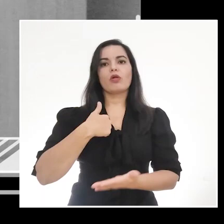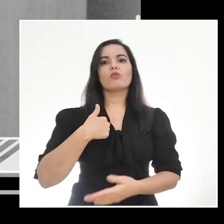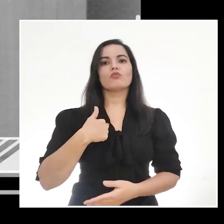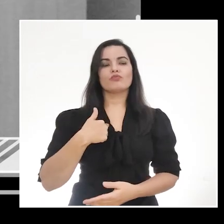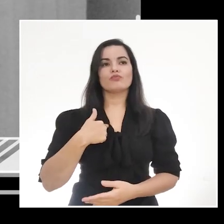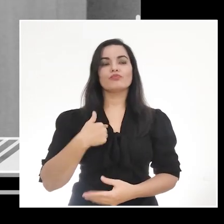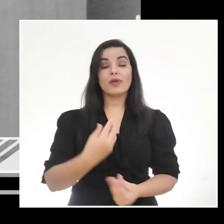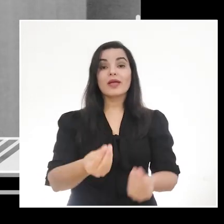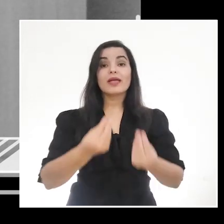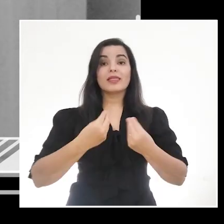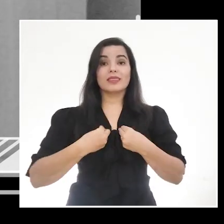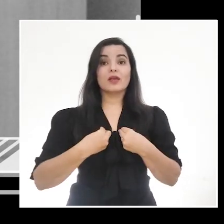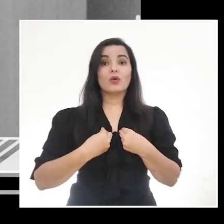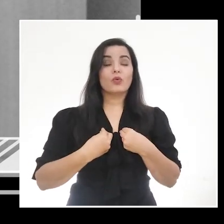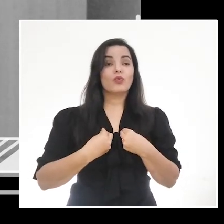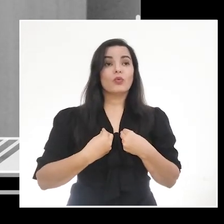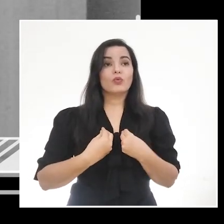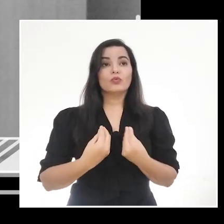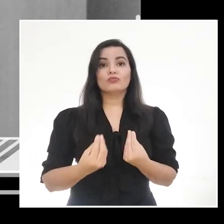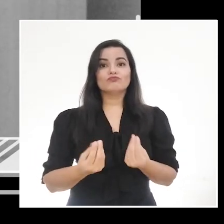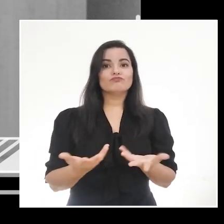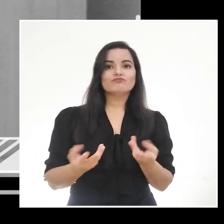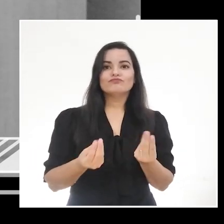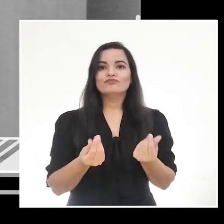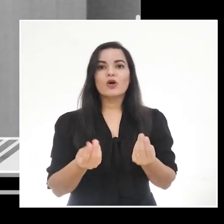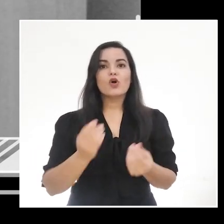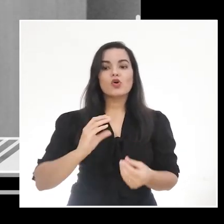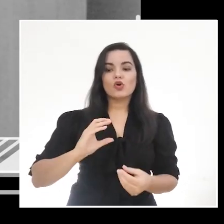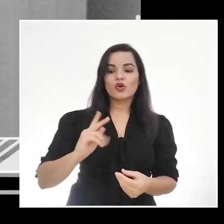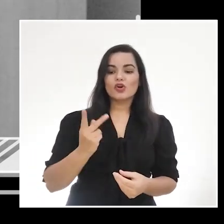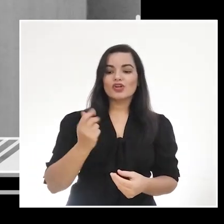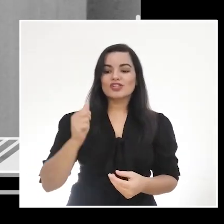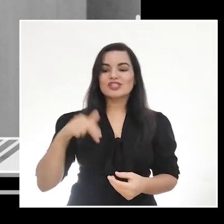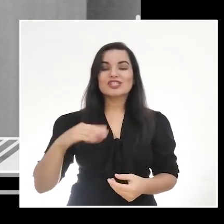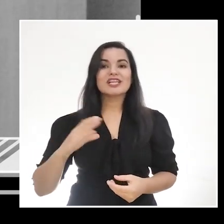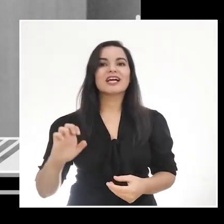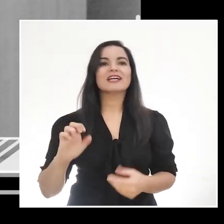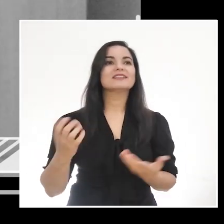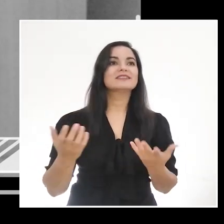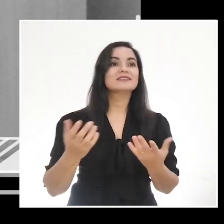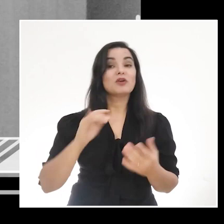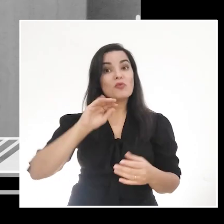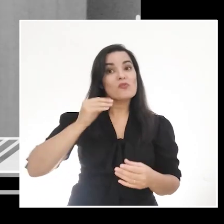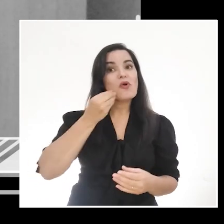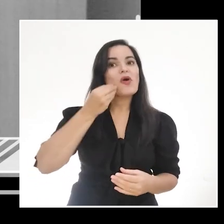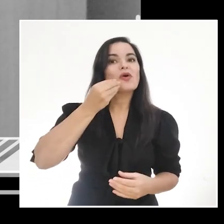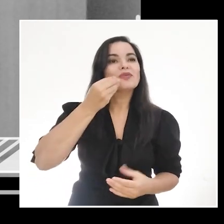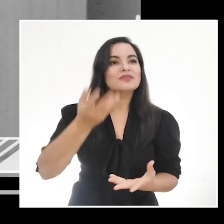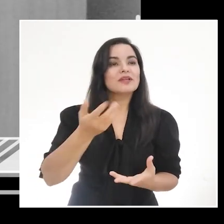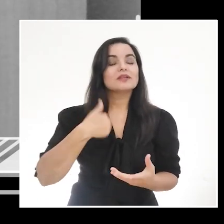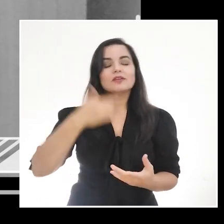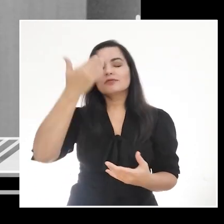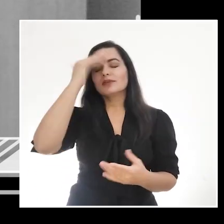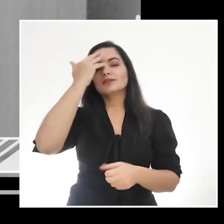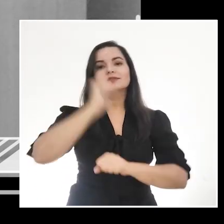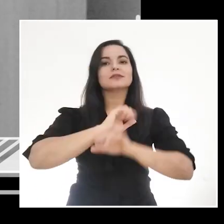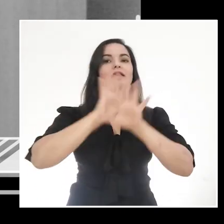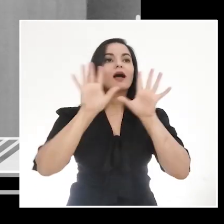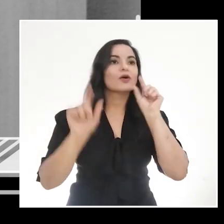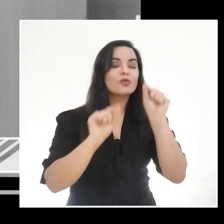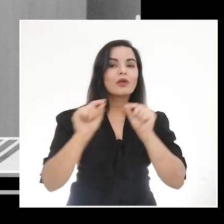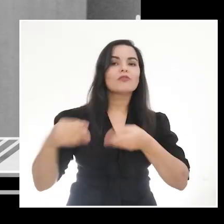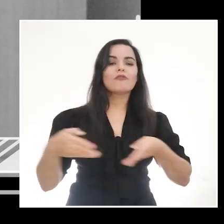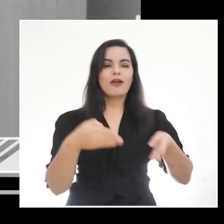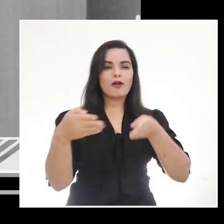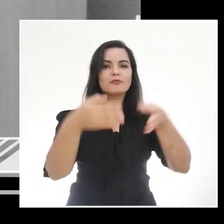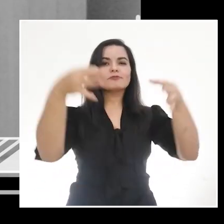Aos 16 anos de idade, alguém estendeu a mão, alguém acreditou em mim, alguém me deu uma chance. E foi por causa dessa chance, por